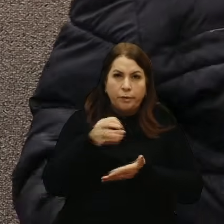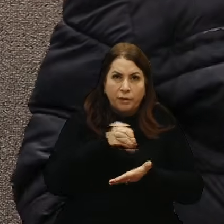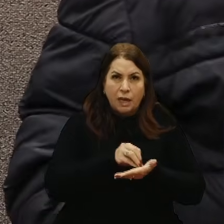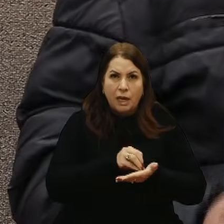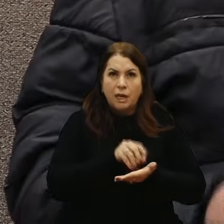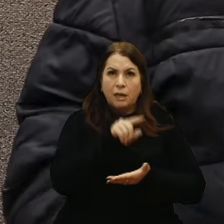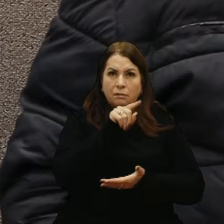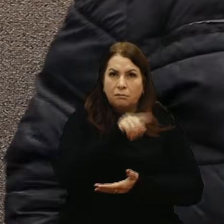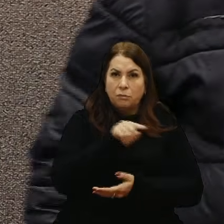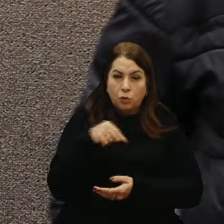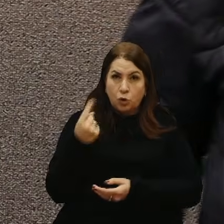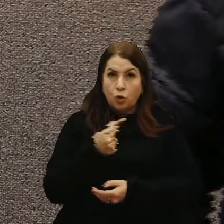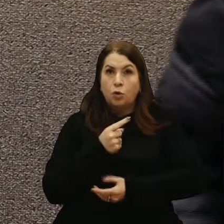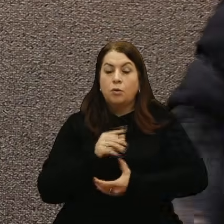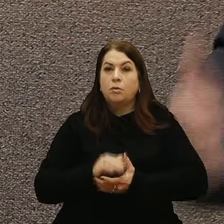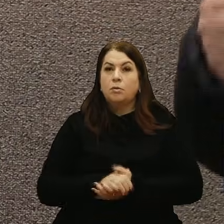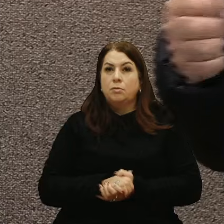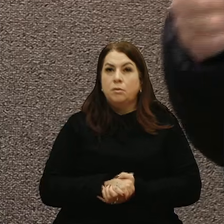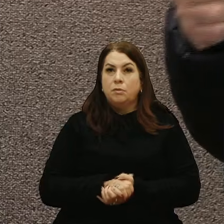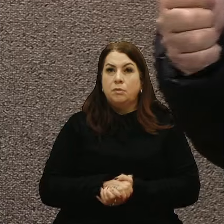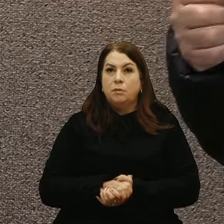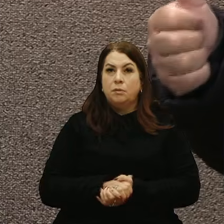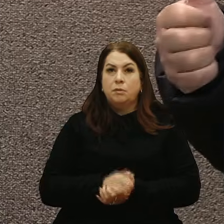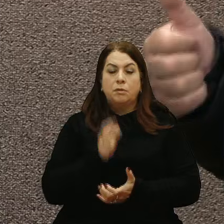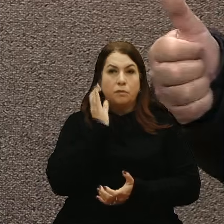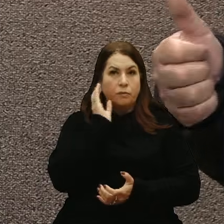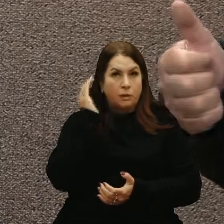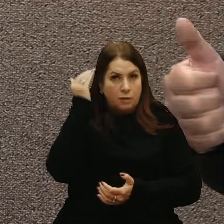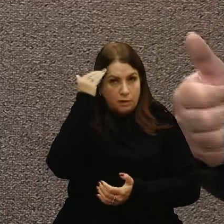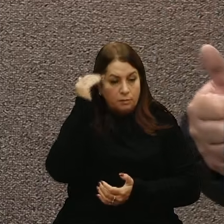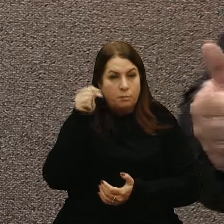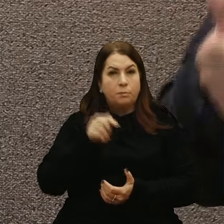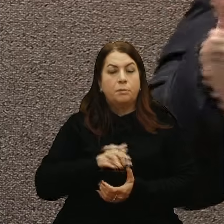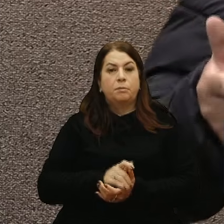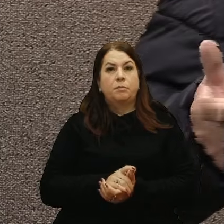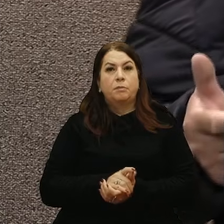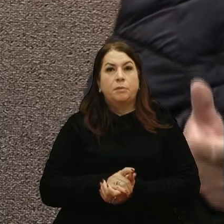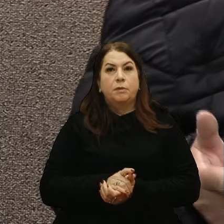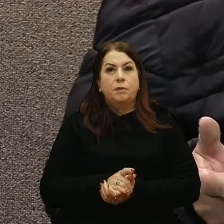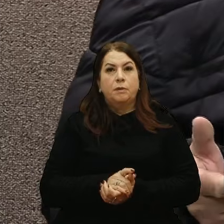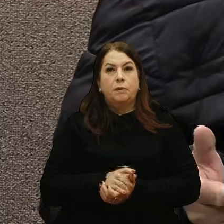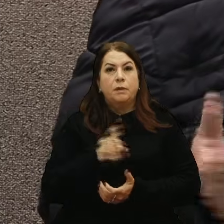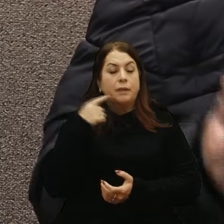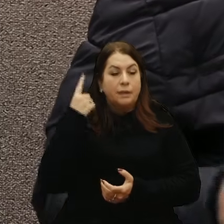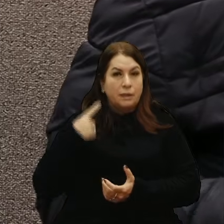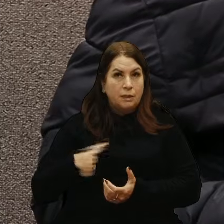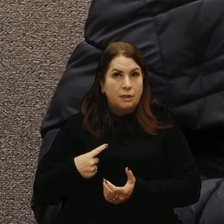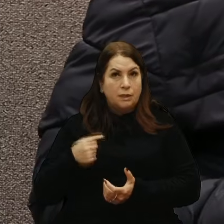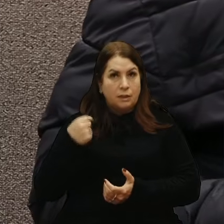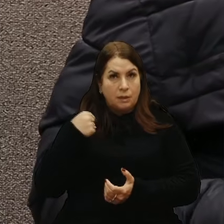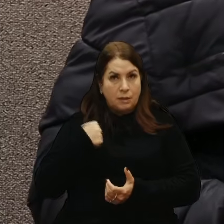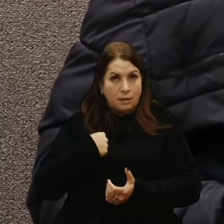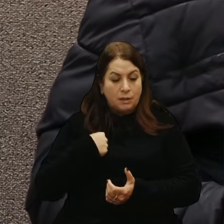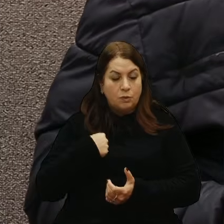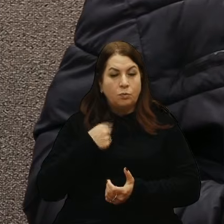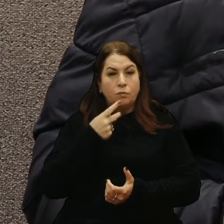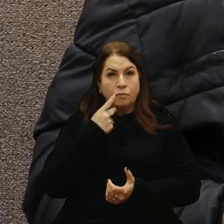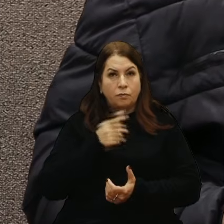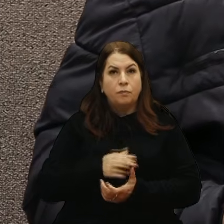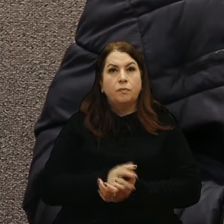quê. E nós fomos, Felipe Germeyer, Denise Pessoa, esse vereador que vos